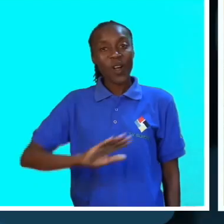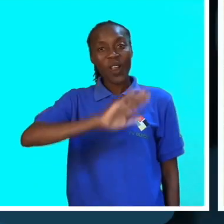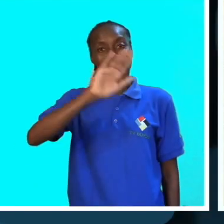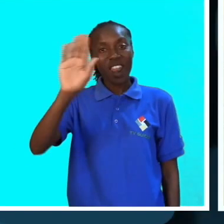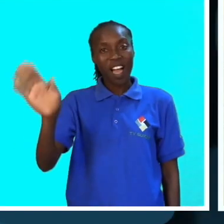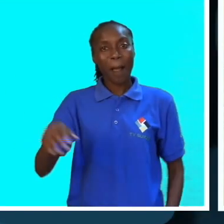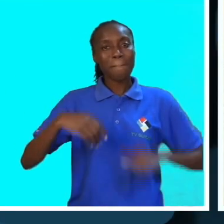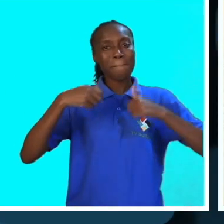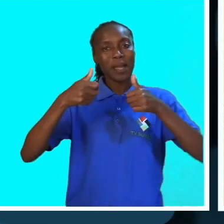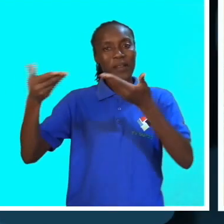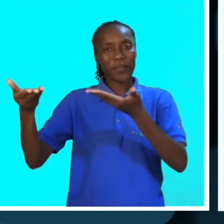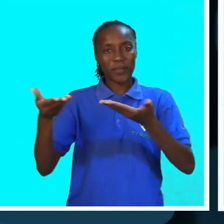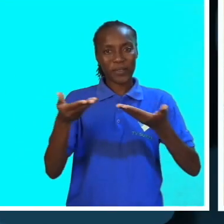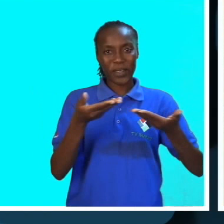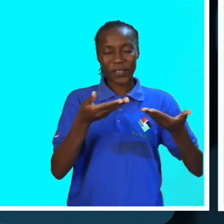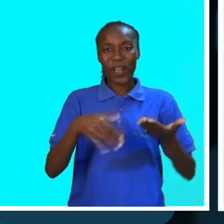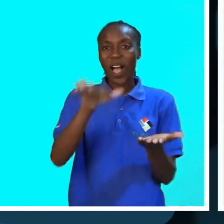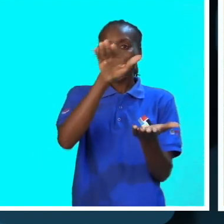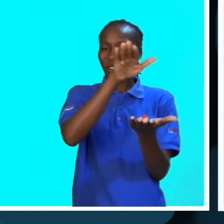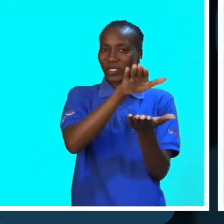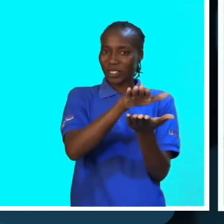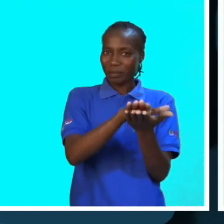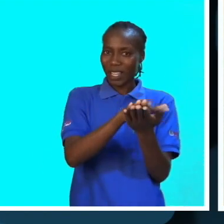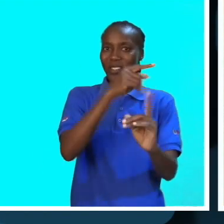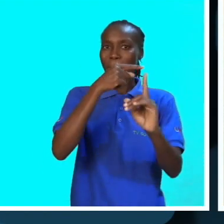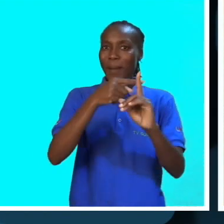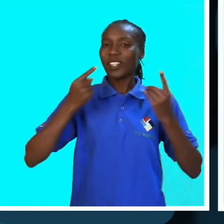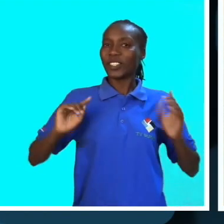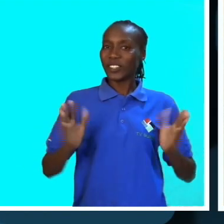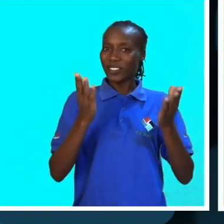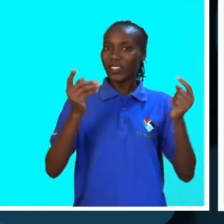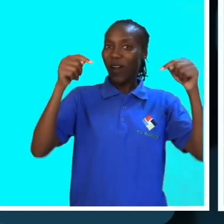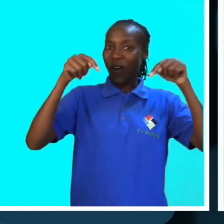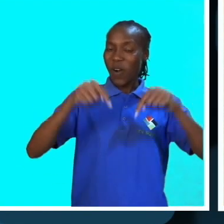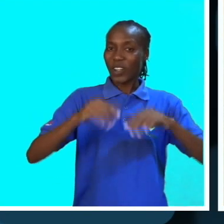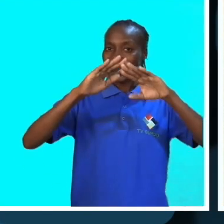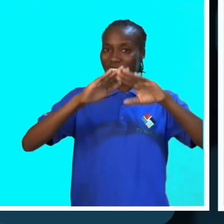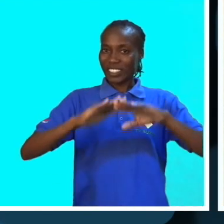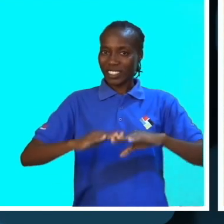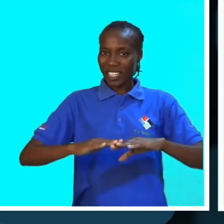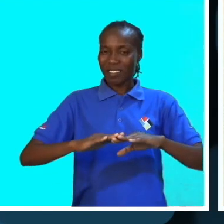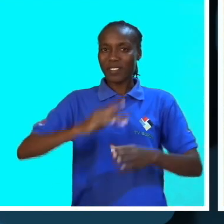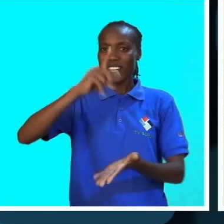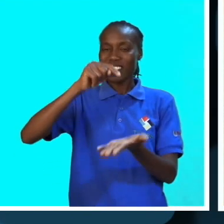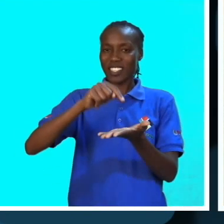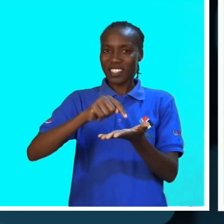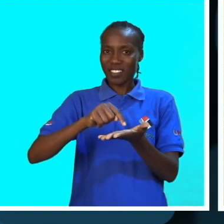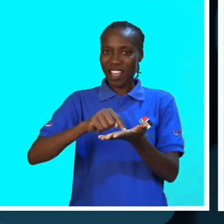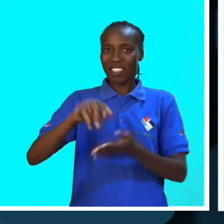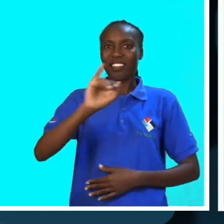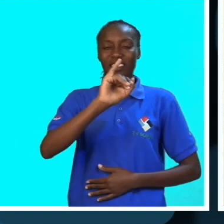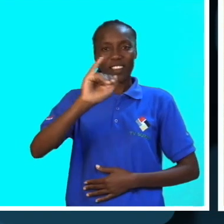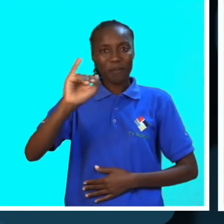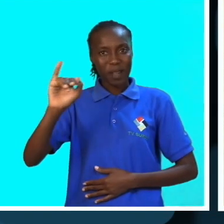Olá, sejam bem-vindos ao seu espaço Mais Vida. Hoje, diretamente da